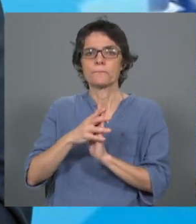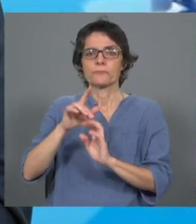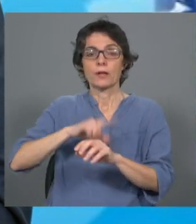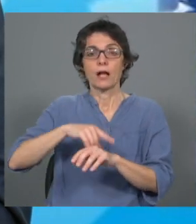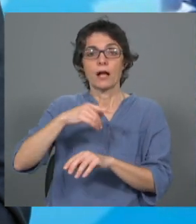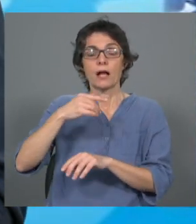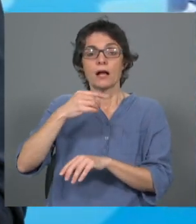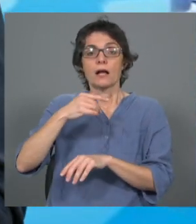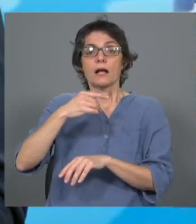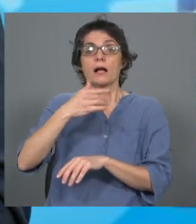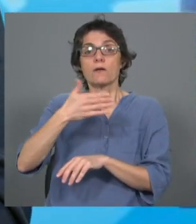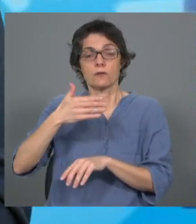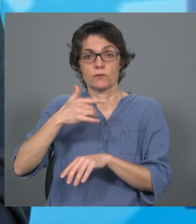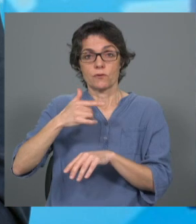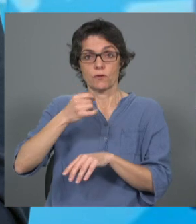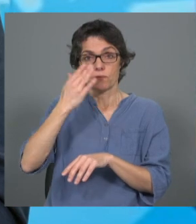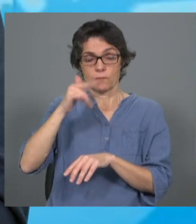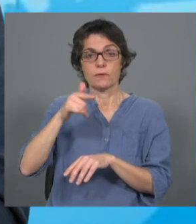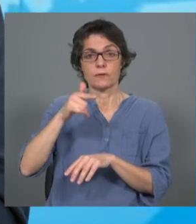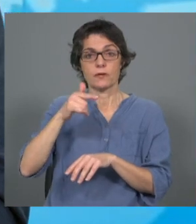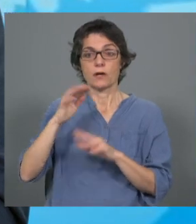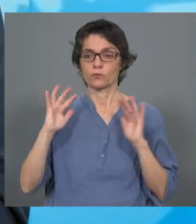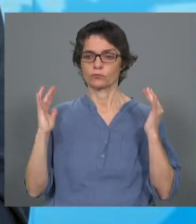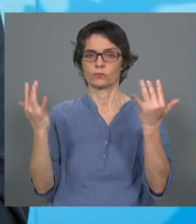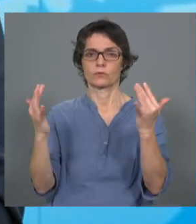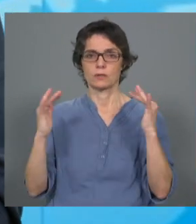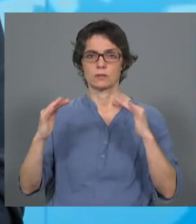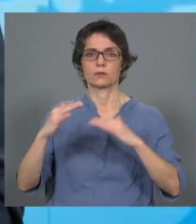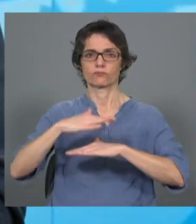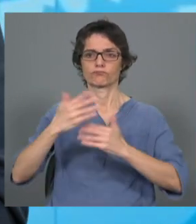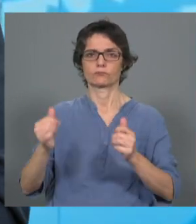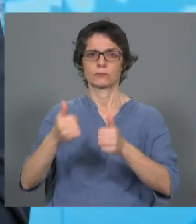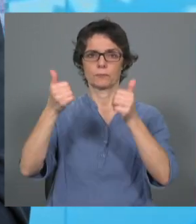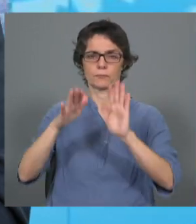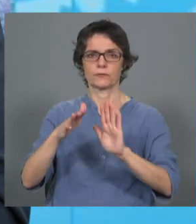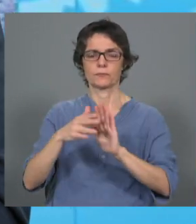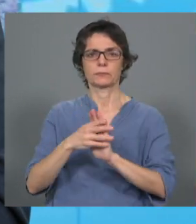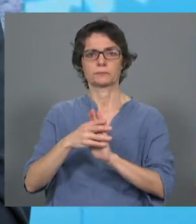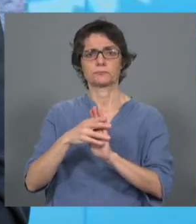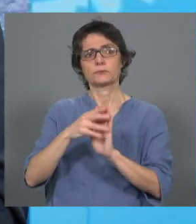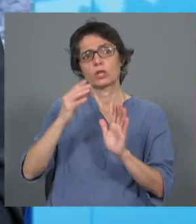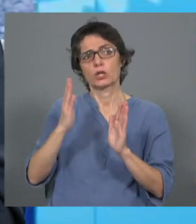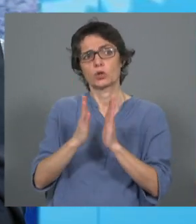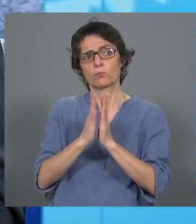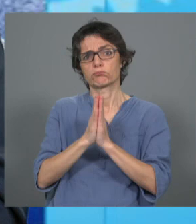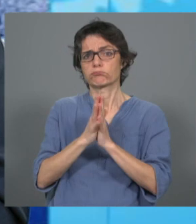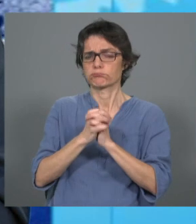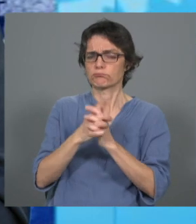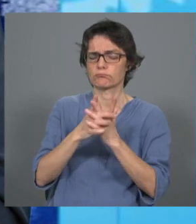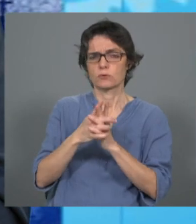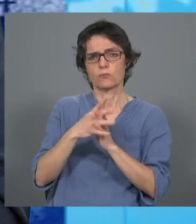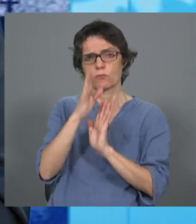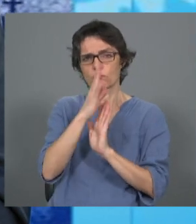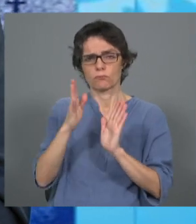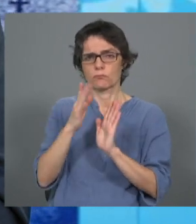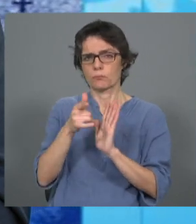horas, que é a celebração que já o santuário teria por natureza, e à qual nós